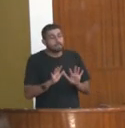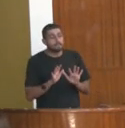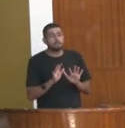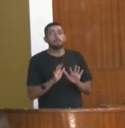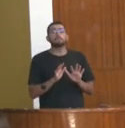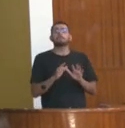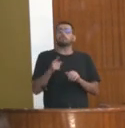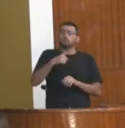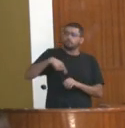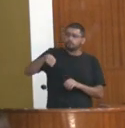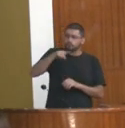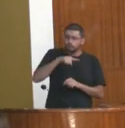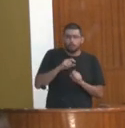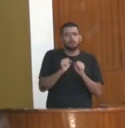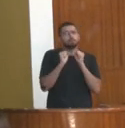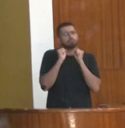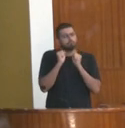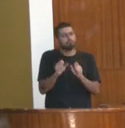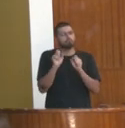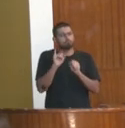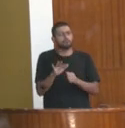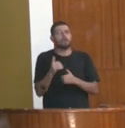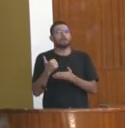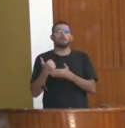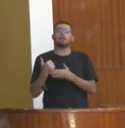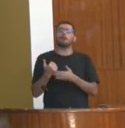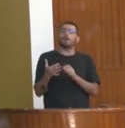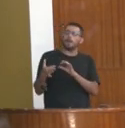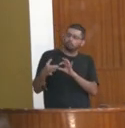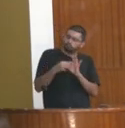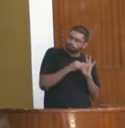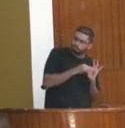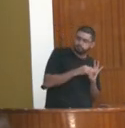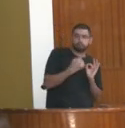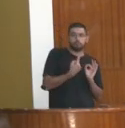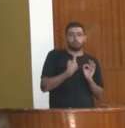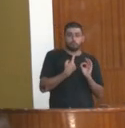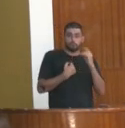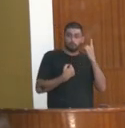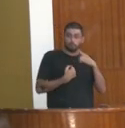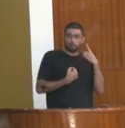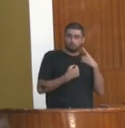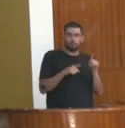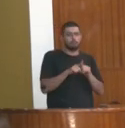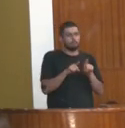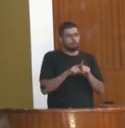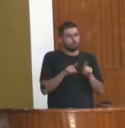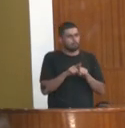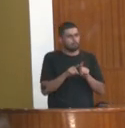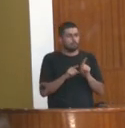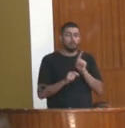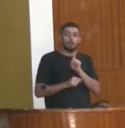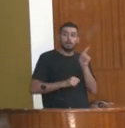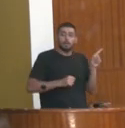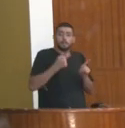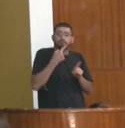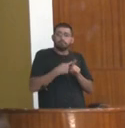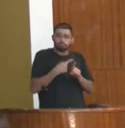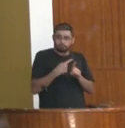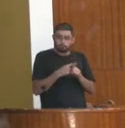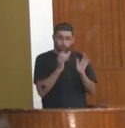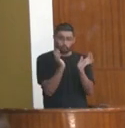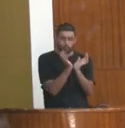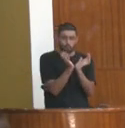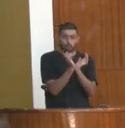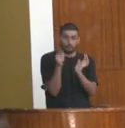podem contar com a Comissão da Pessoa com Deficiência da Leste e todos os deputados que compõem a mesma, porque essa comissão é